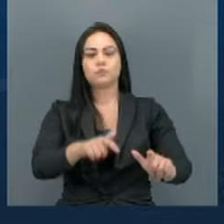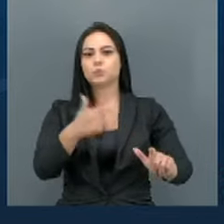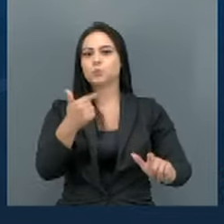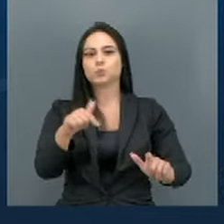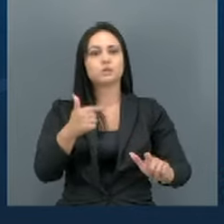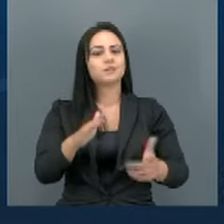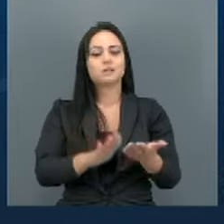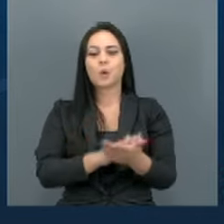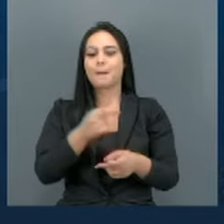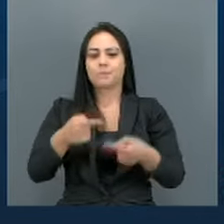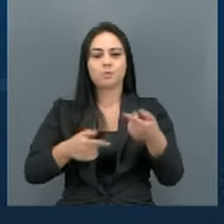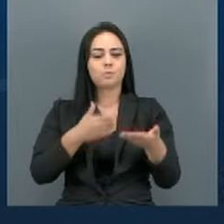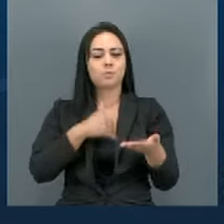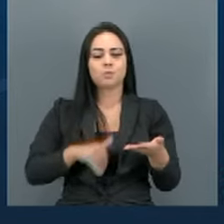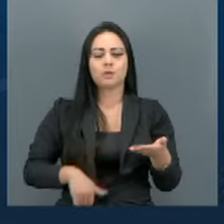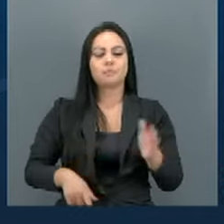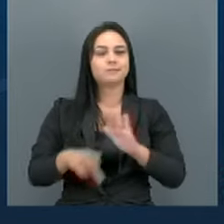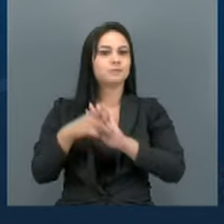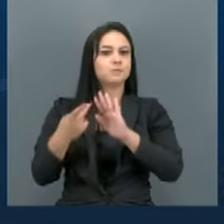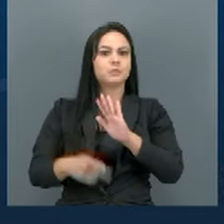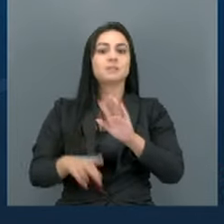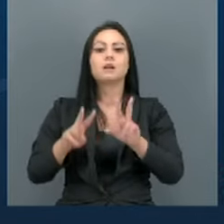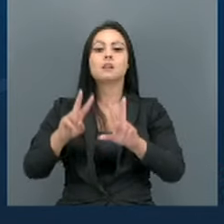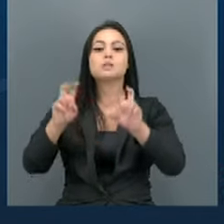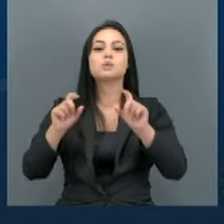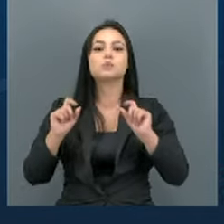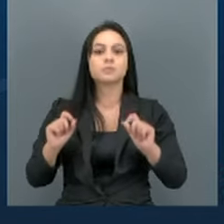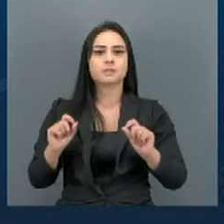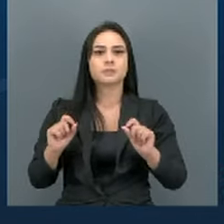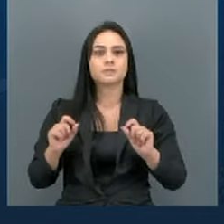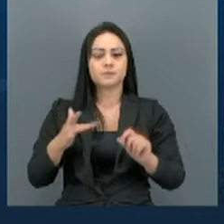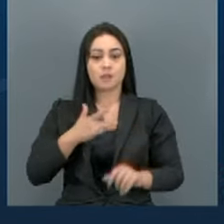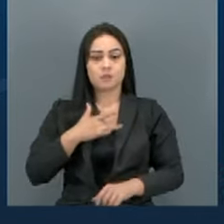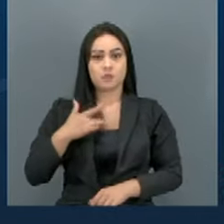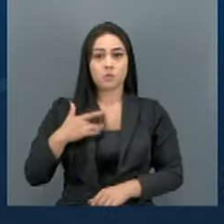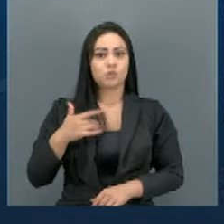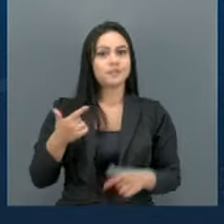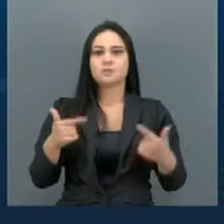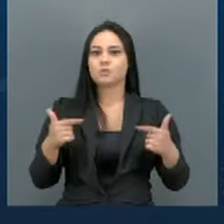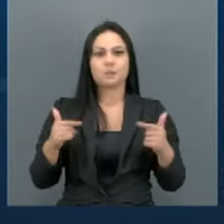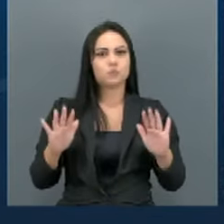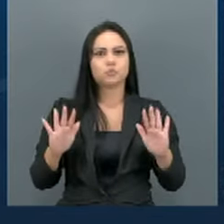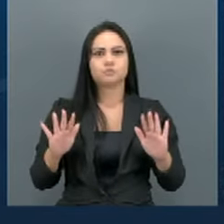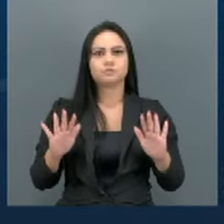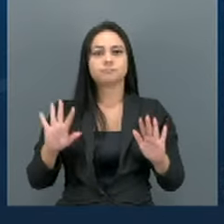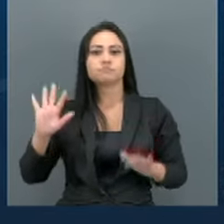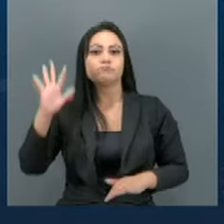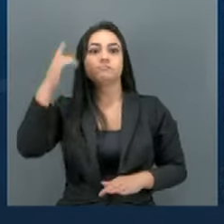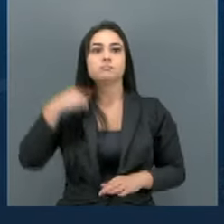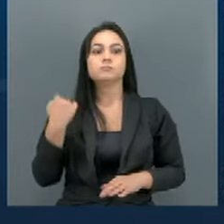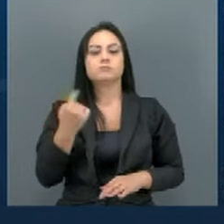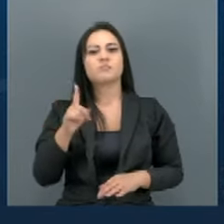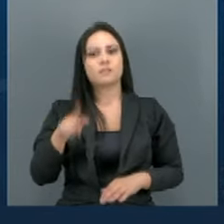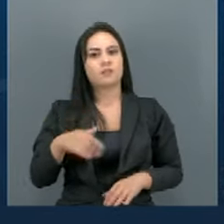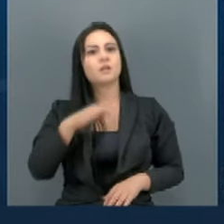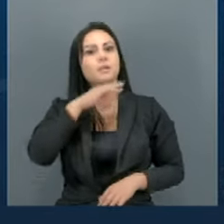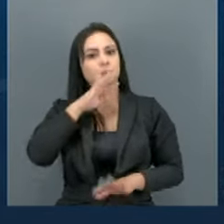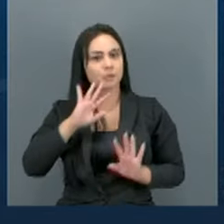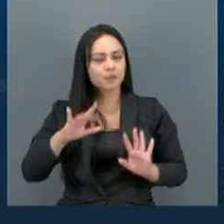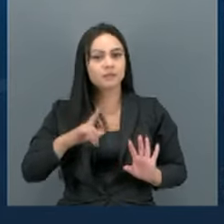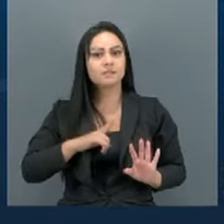temos nenhuma política pública para a reserva nas questões da saúde. Não temos. A situação nossa é crítica. Nós